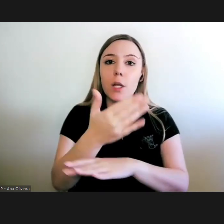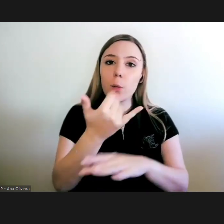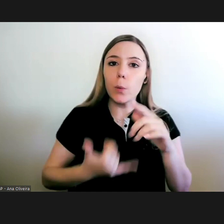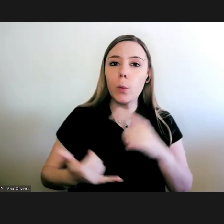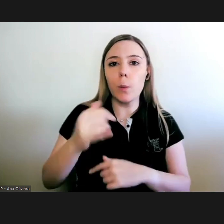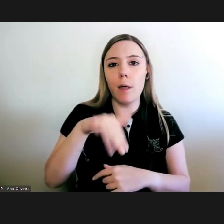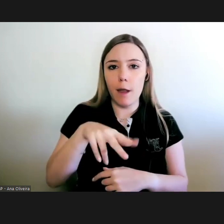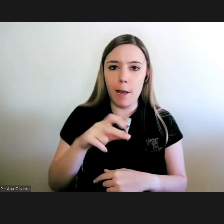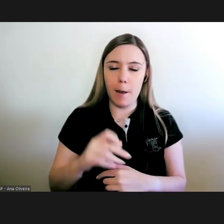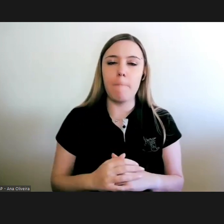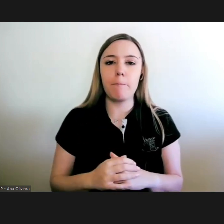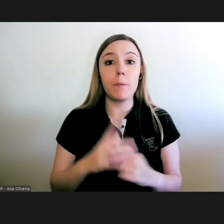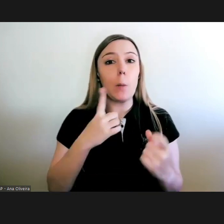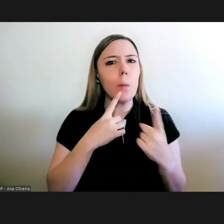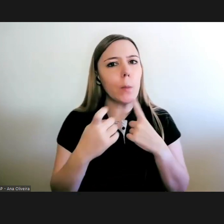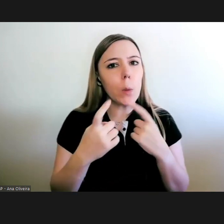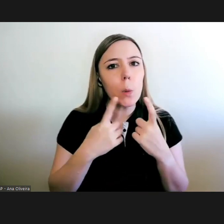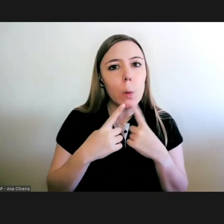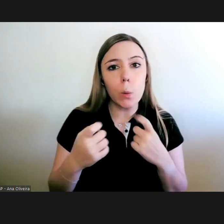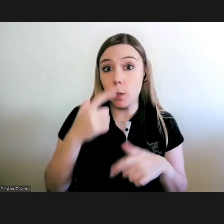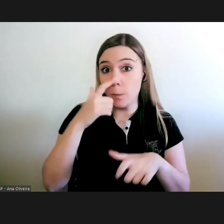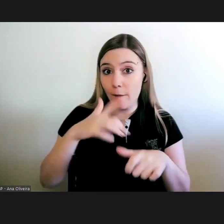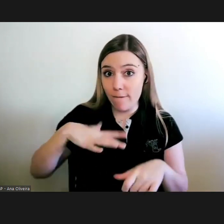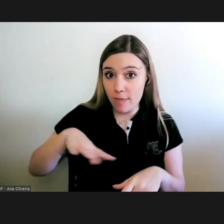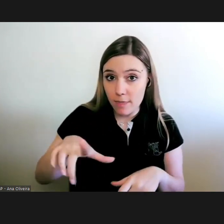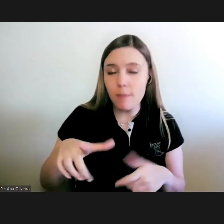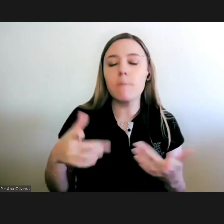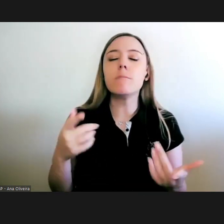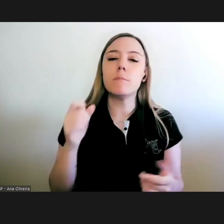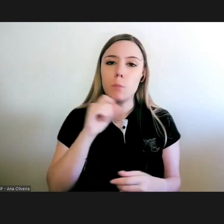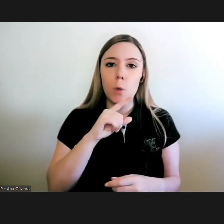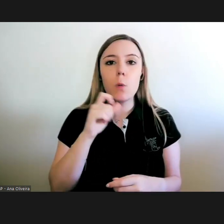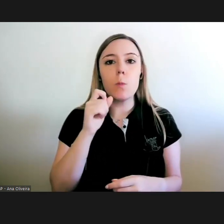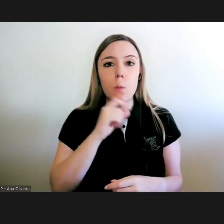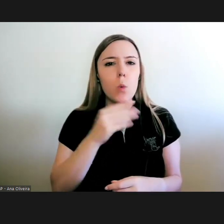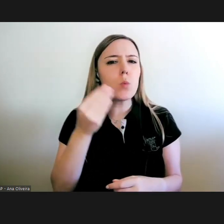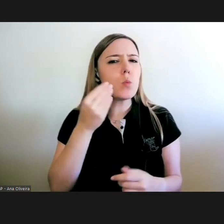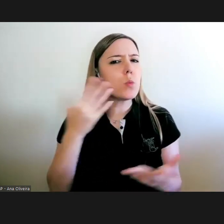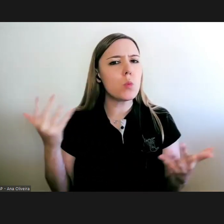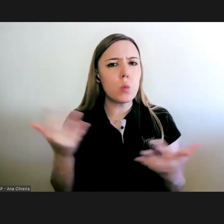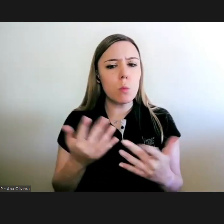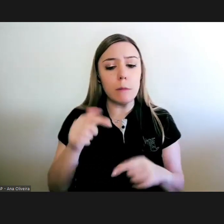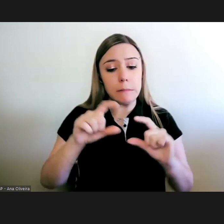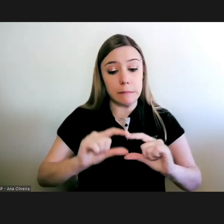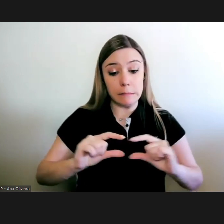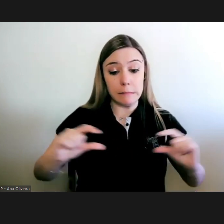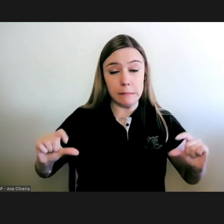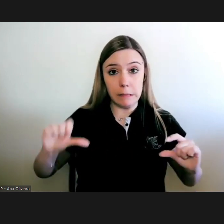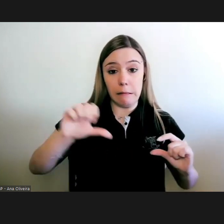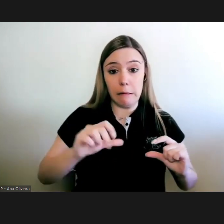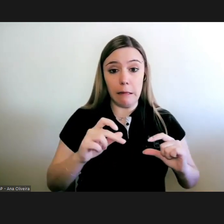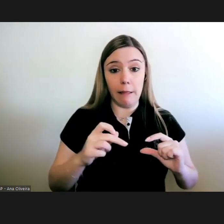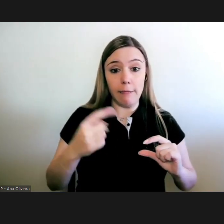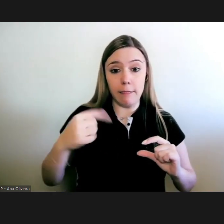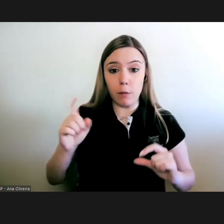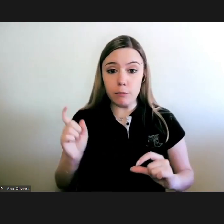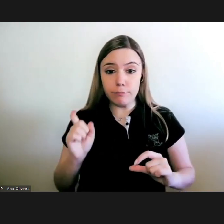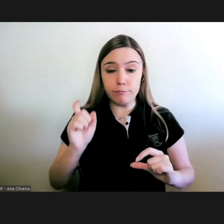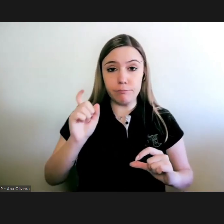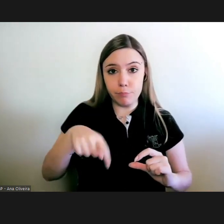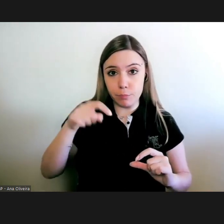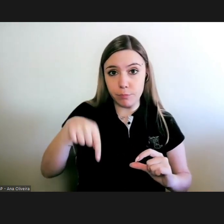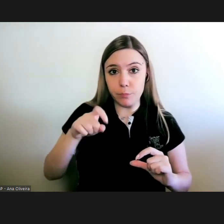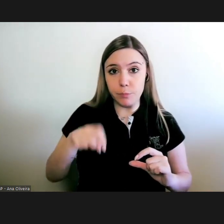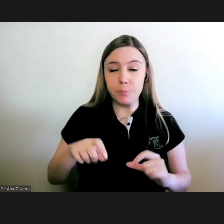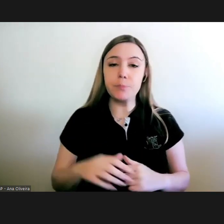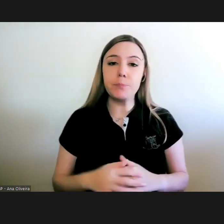INA. As questões que os participantes queiram colocar devem ser feitas através da ferramenta de perguntas e respostas, disponível em baixo